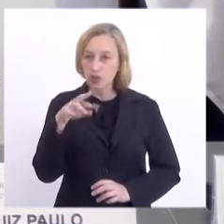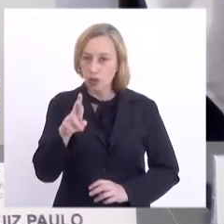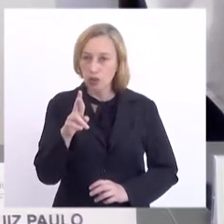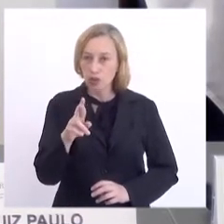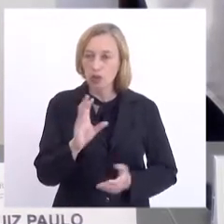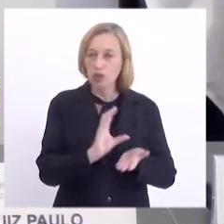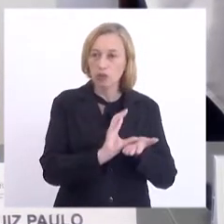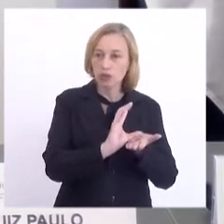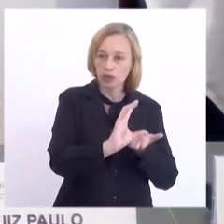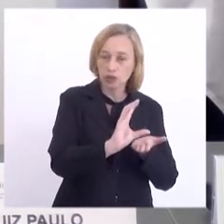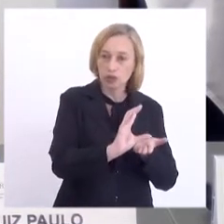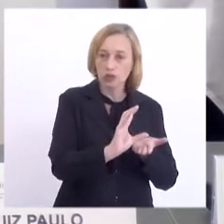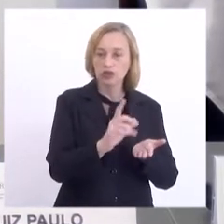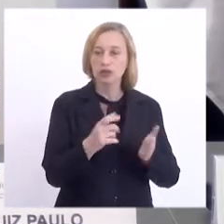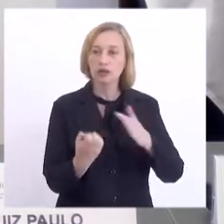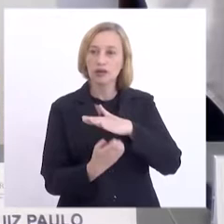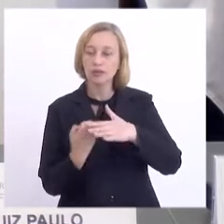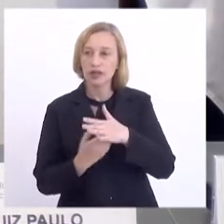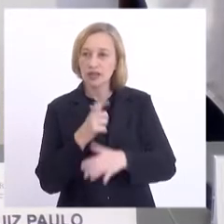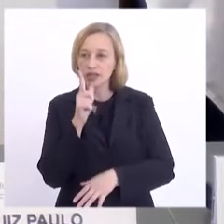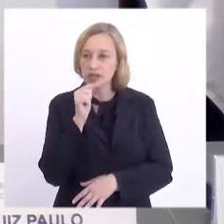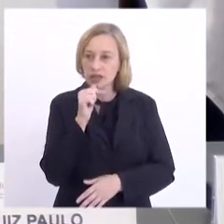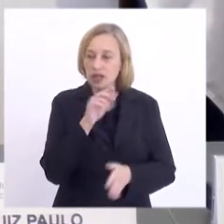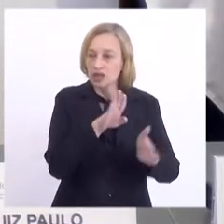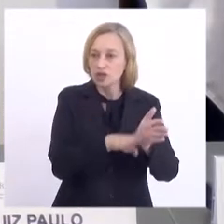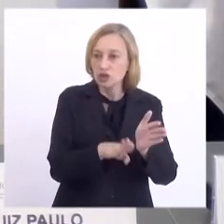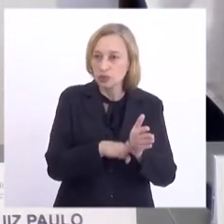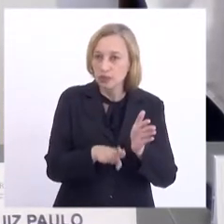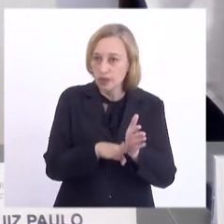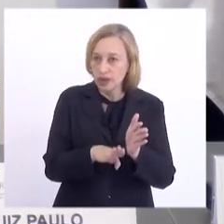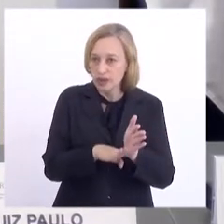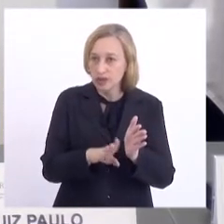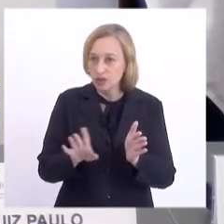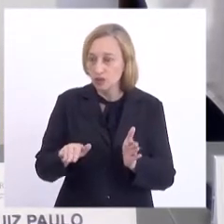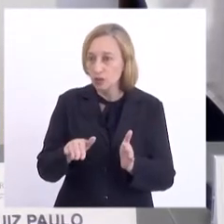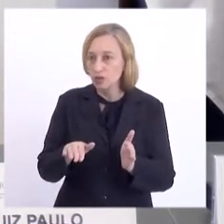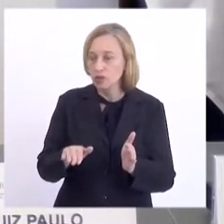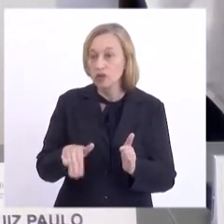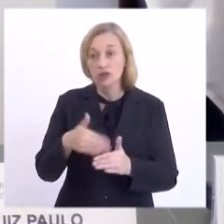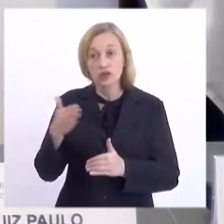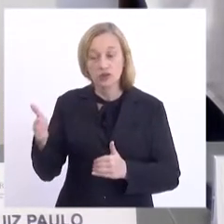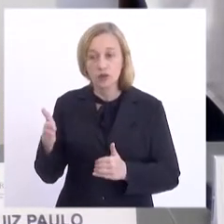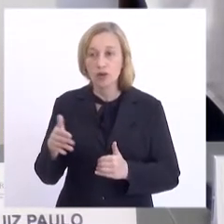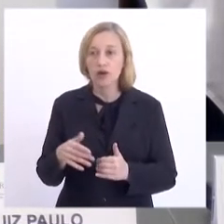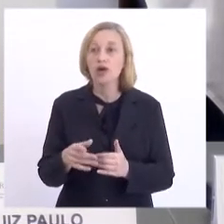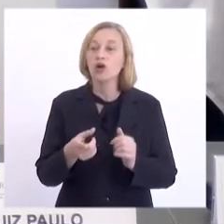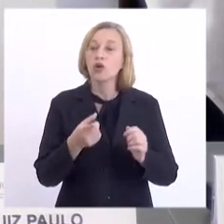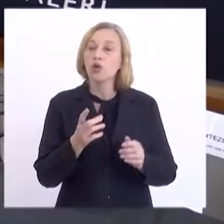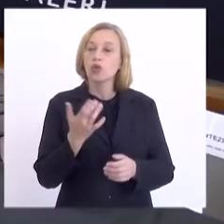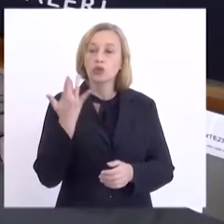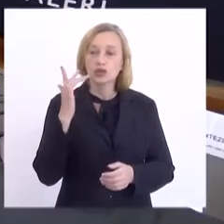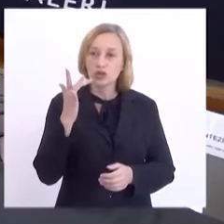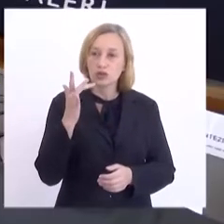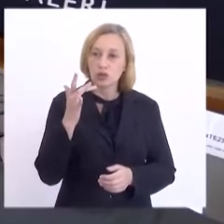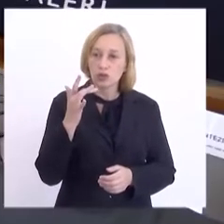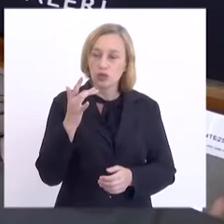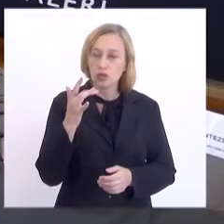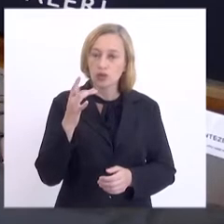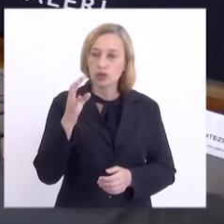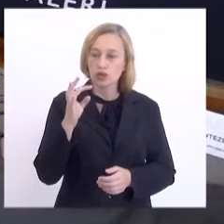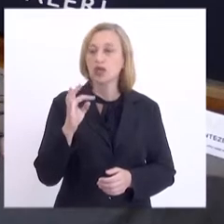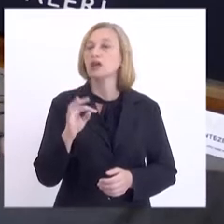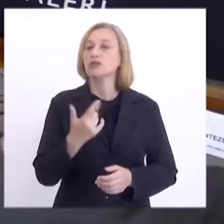Cedae em despesa de custeio porque o tesouro estava sem recursos